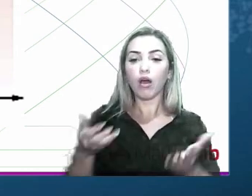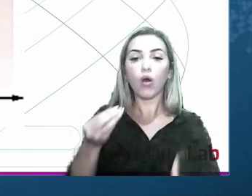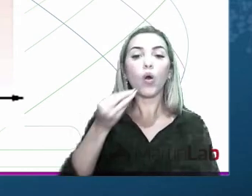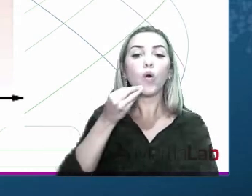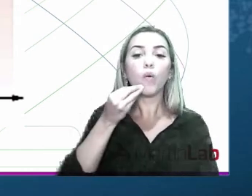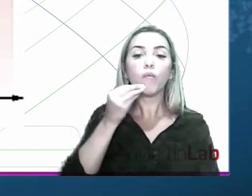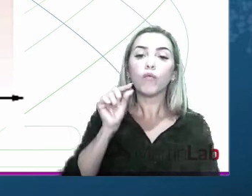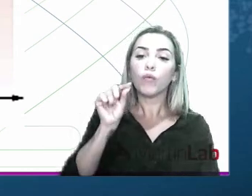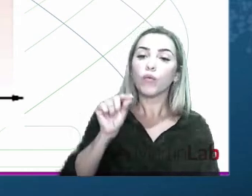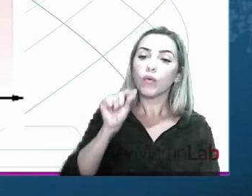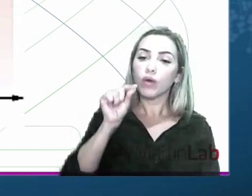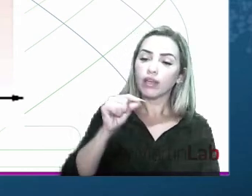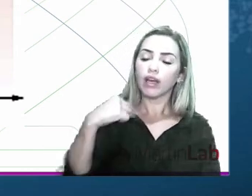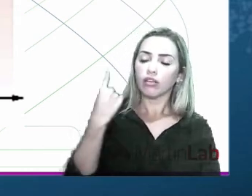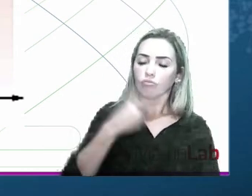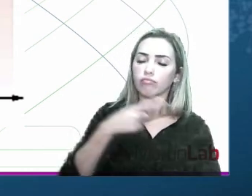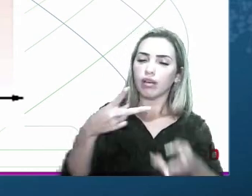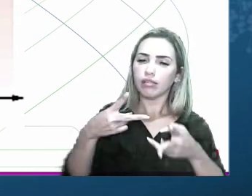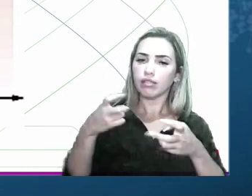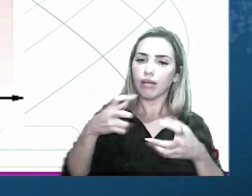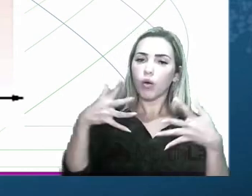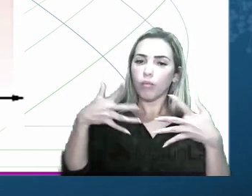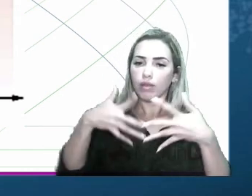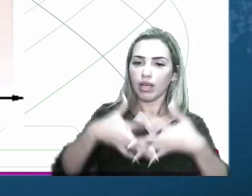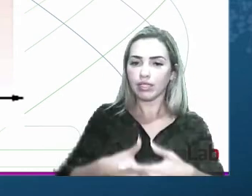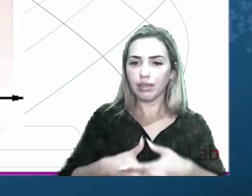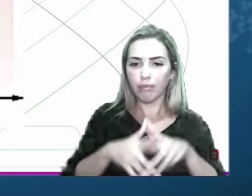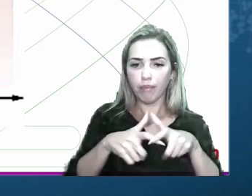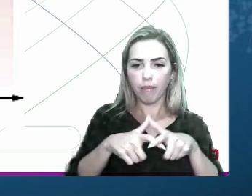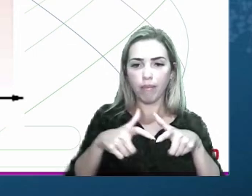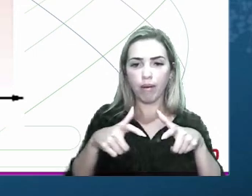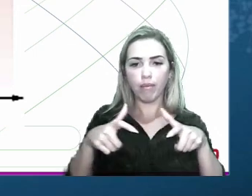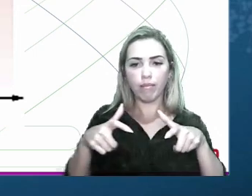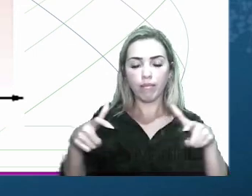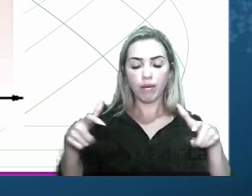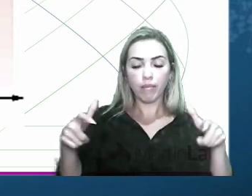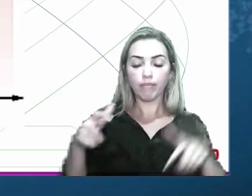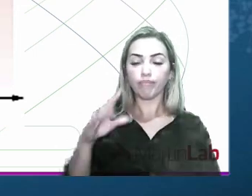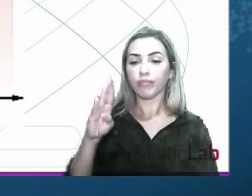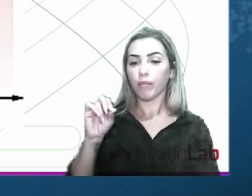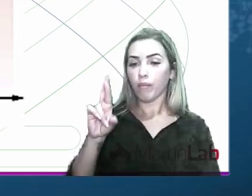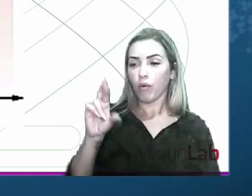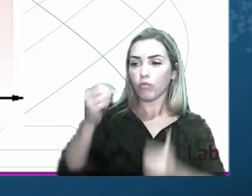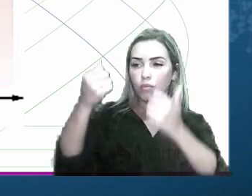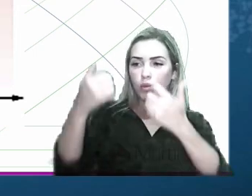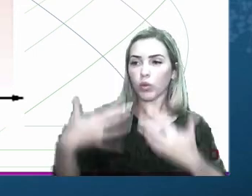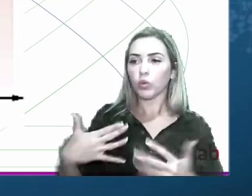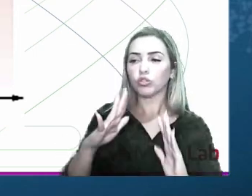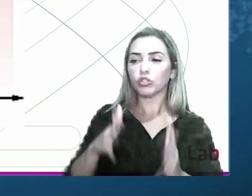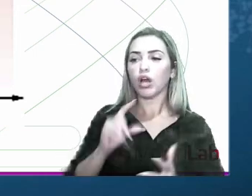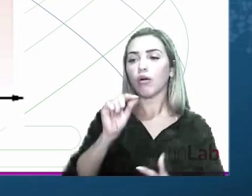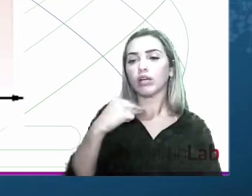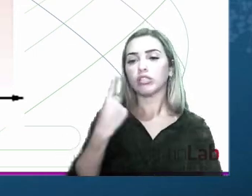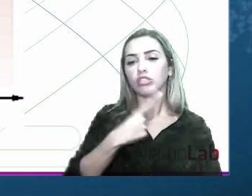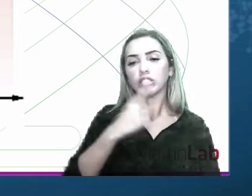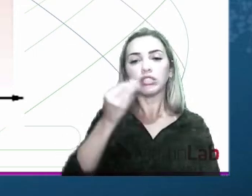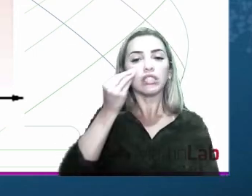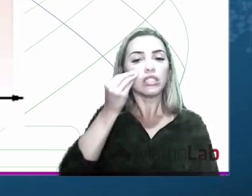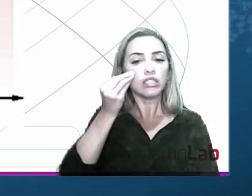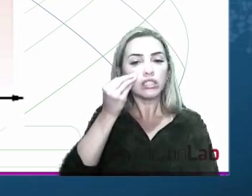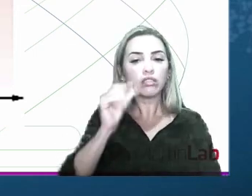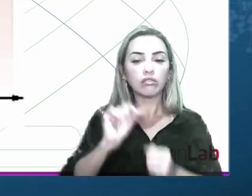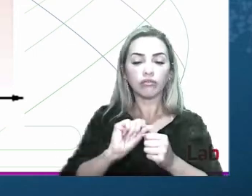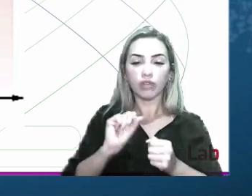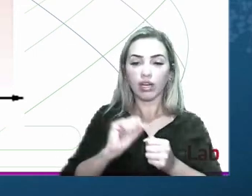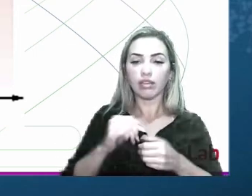visto essa complexidade que aumenta cada vez mais. O Boro mencionou que a gente está tentando fazer